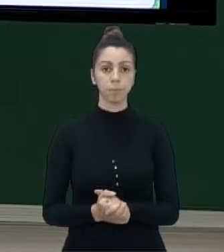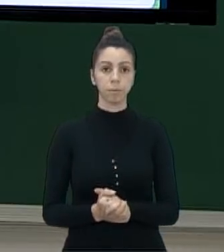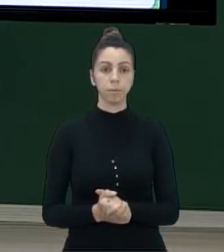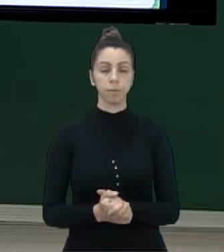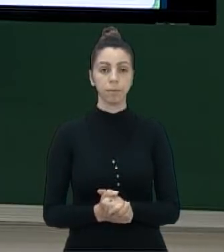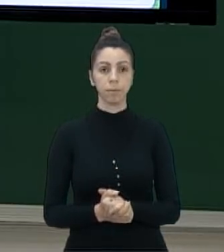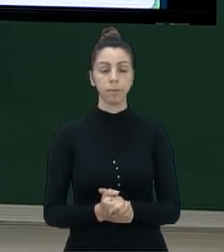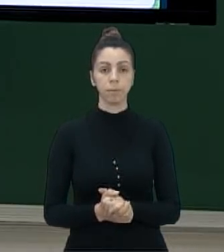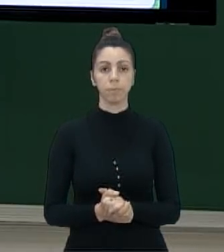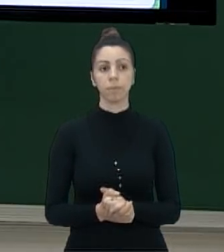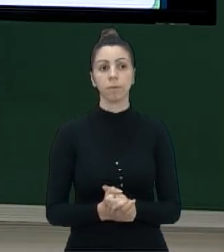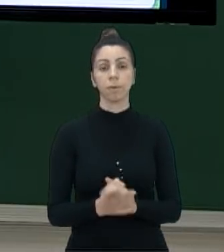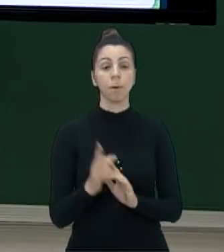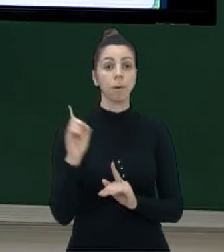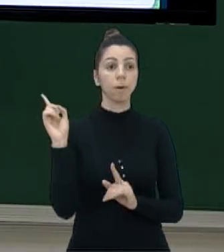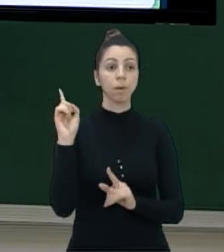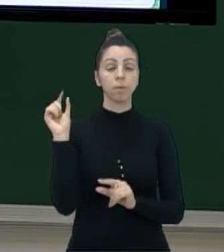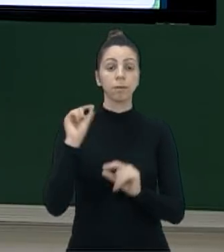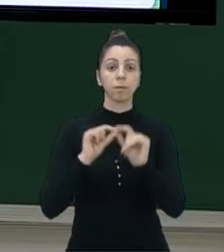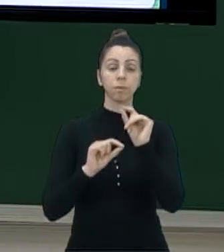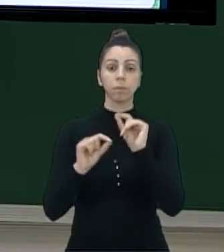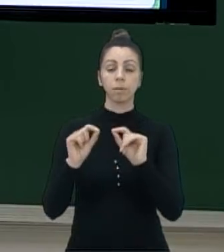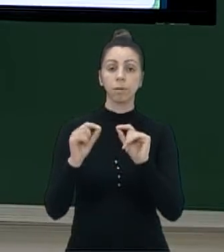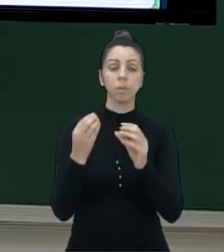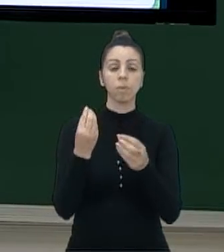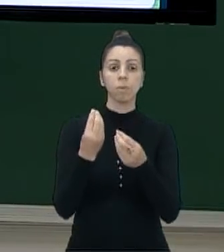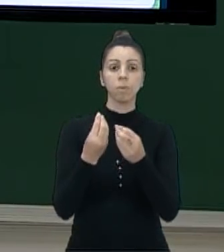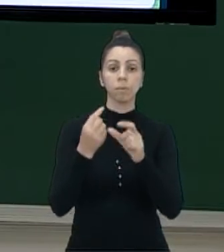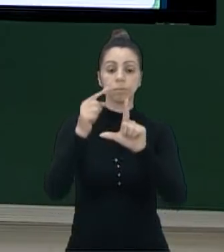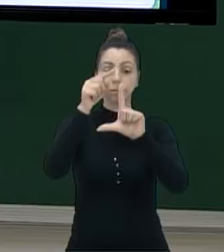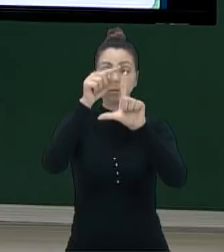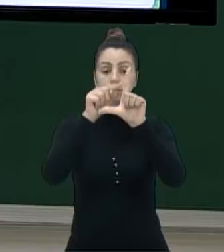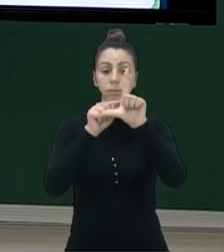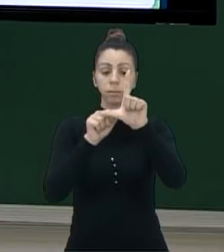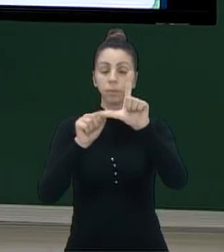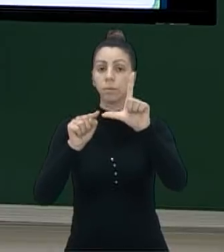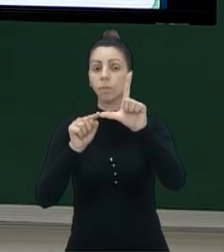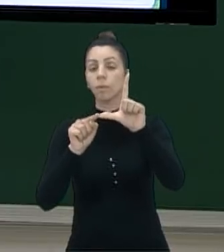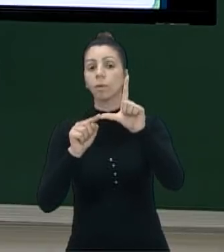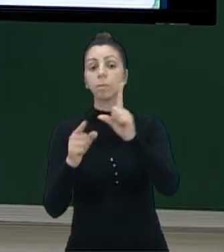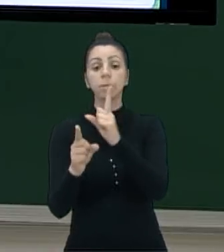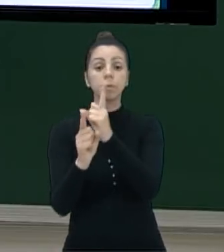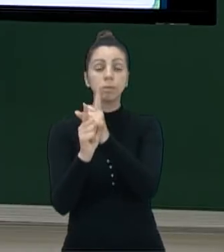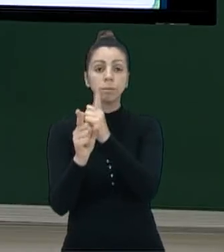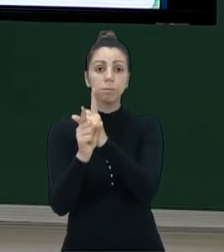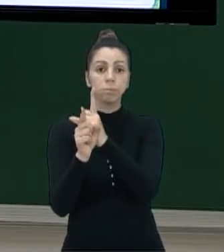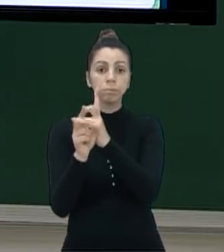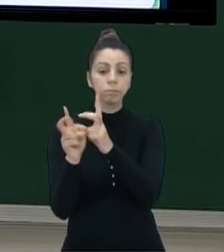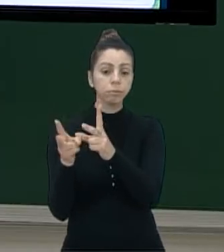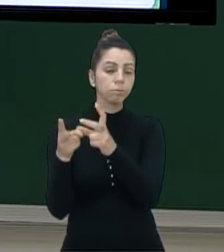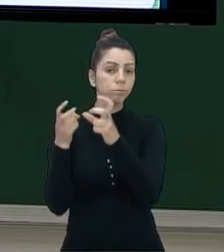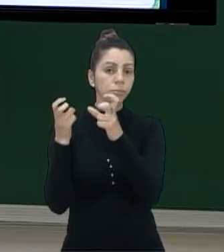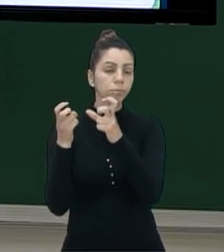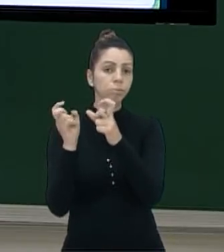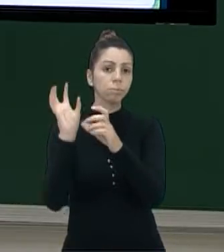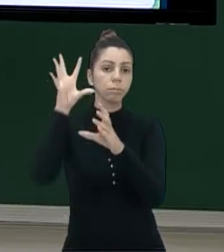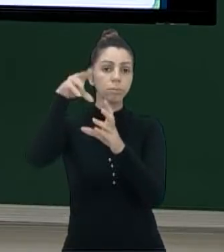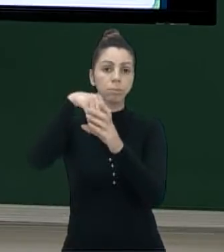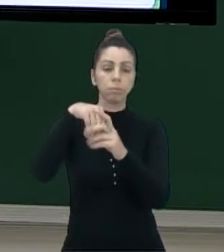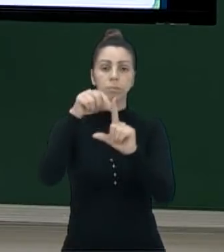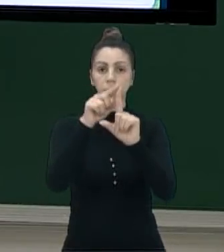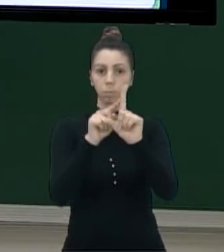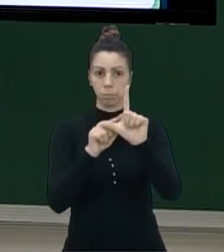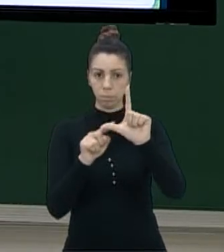o Matific, ele vai passar agora algumas coordenadas para que vocês identifiquem ela no plano